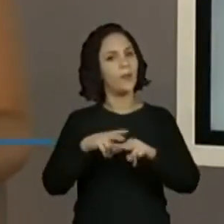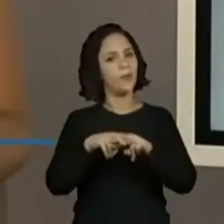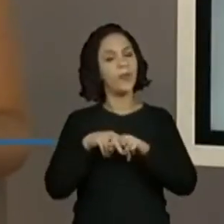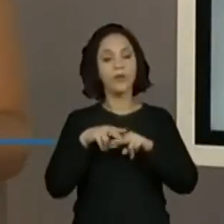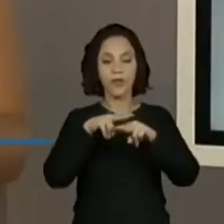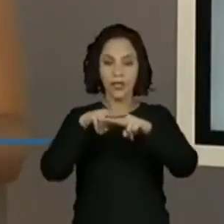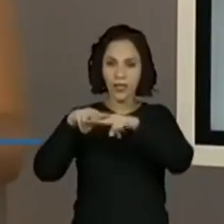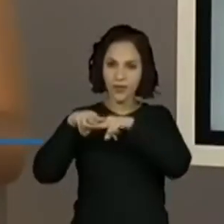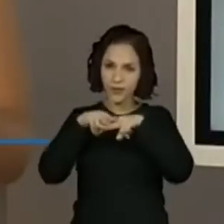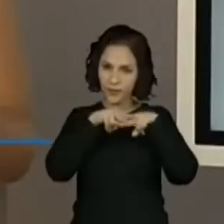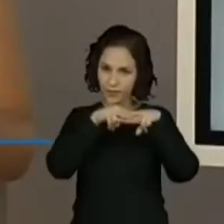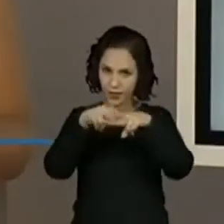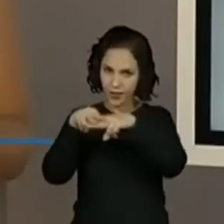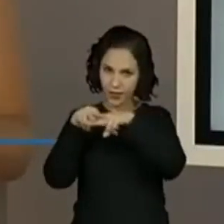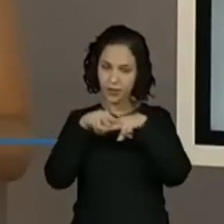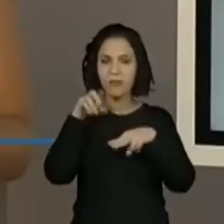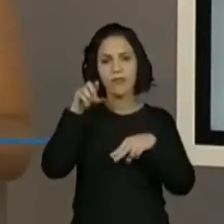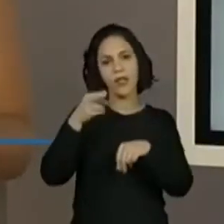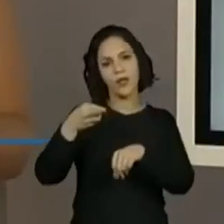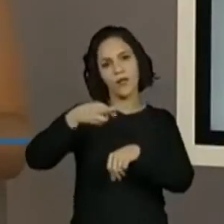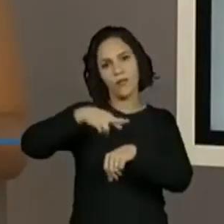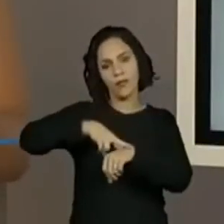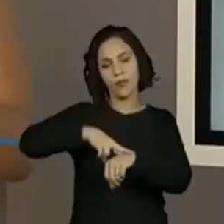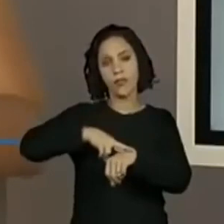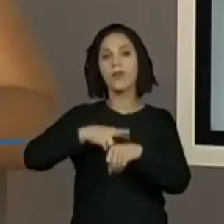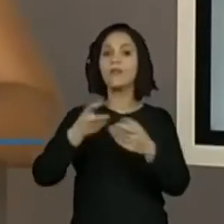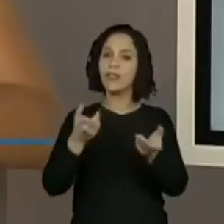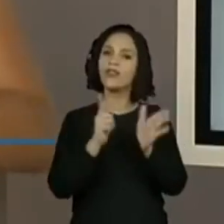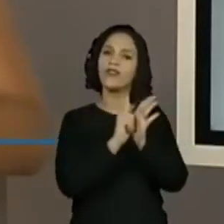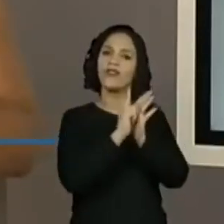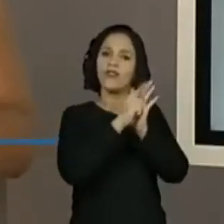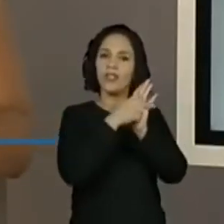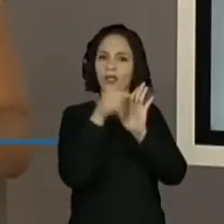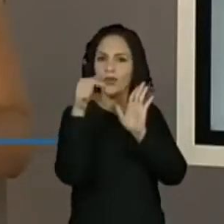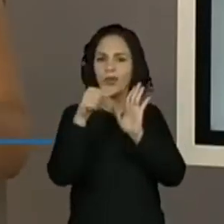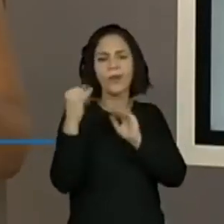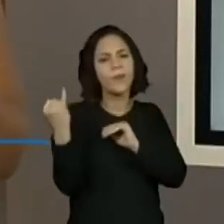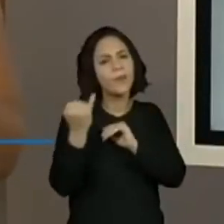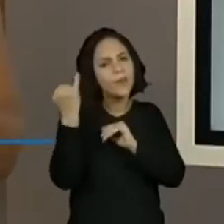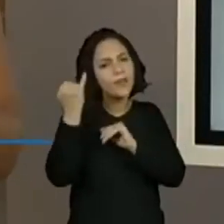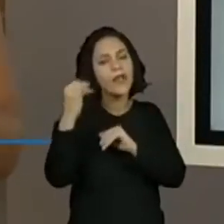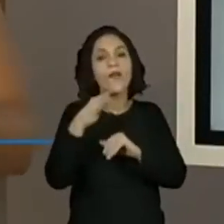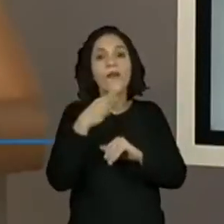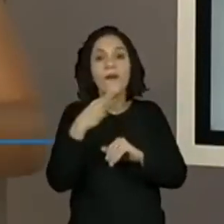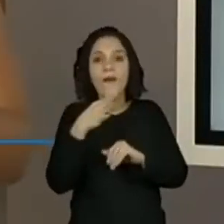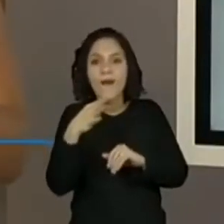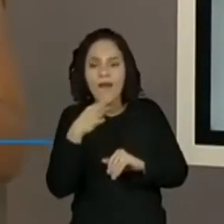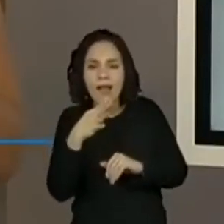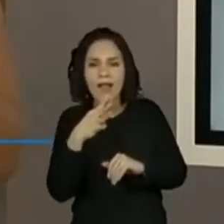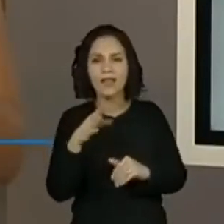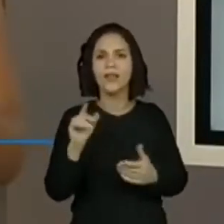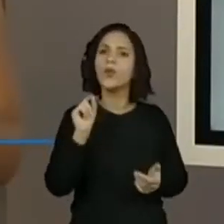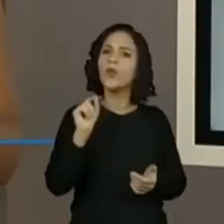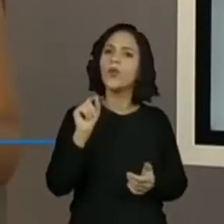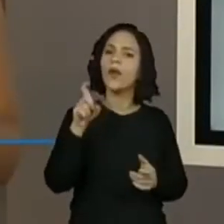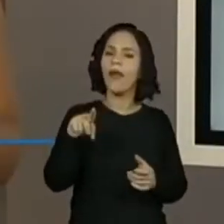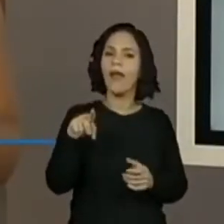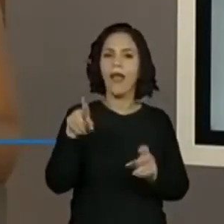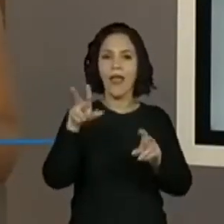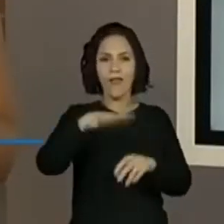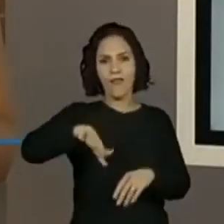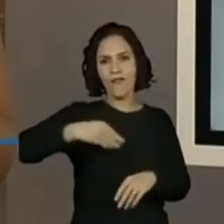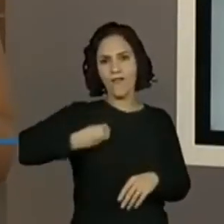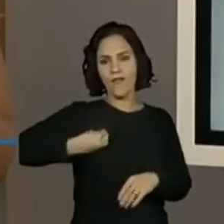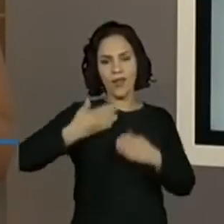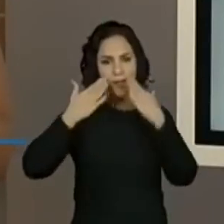uma retomada. Então, vamos retomar esse gênero aí. Então, eu sei que eles estão craques e sabendo que é um gênero do campo